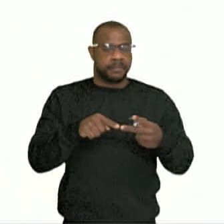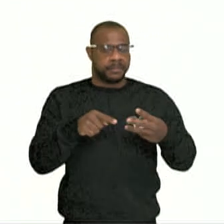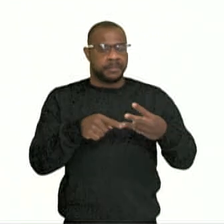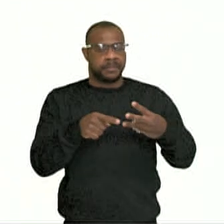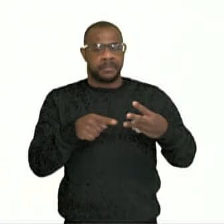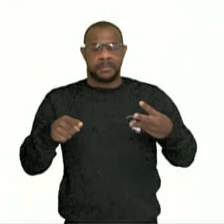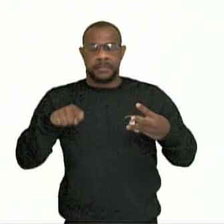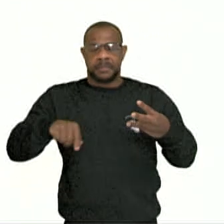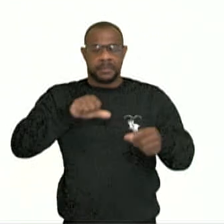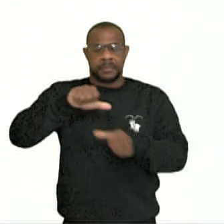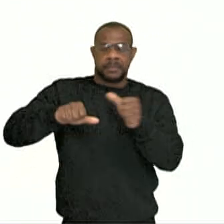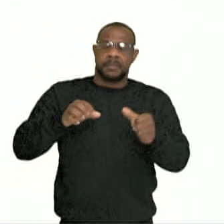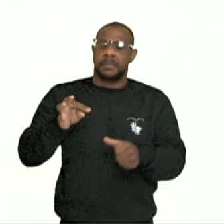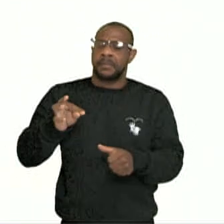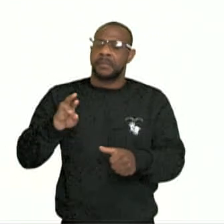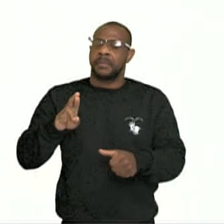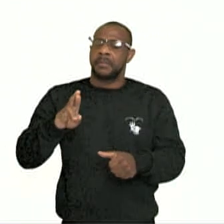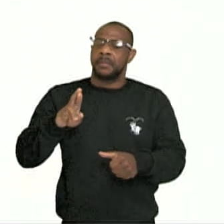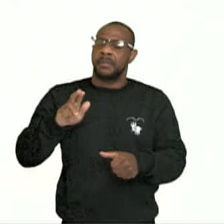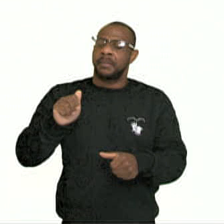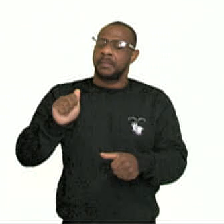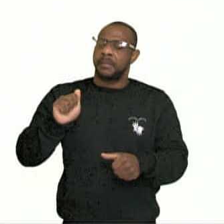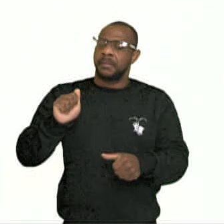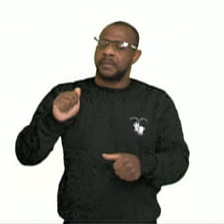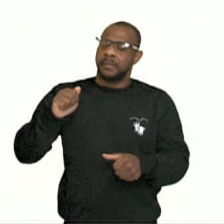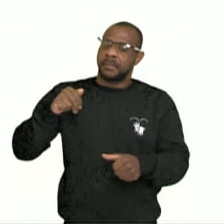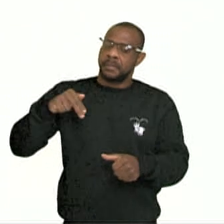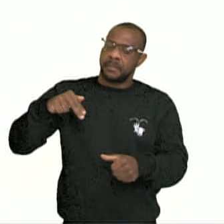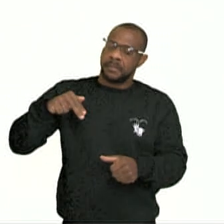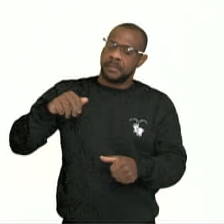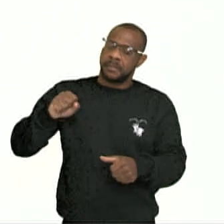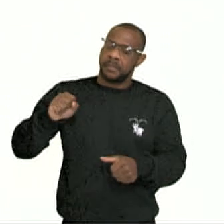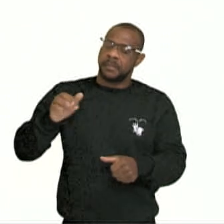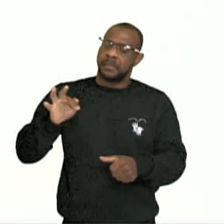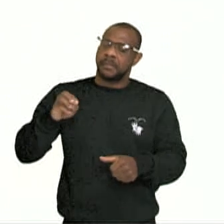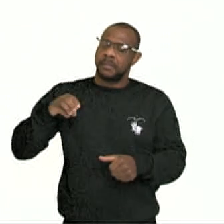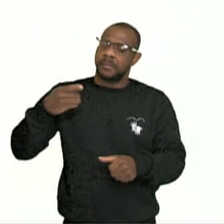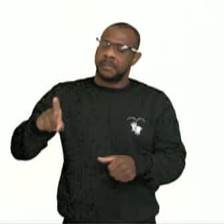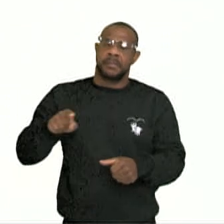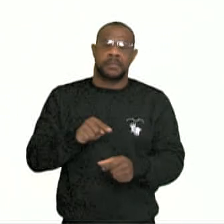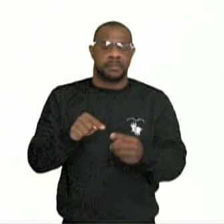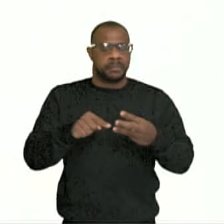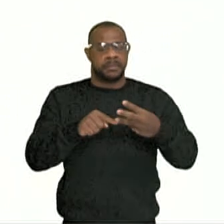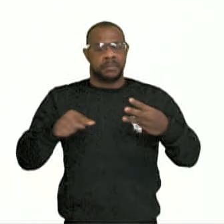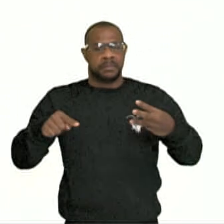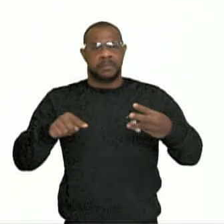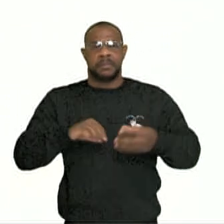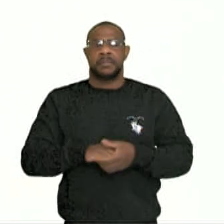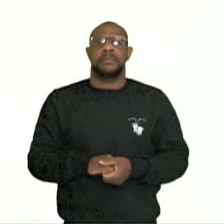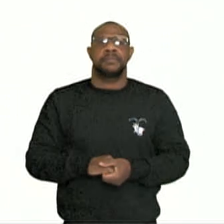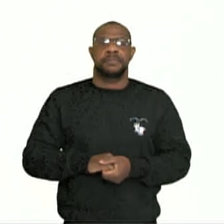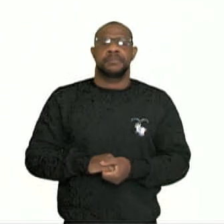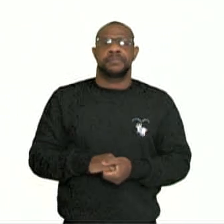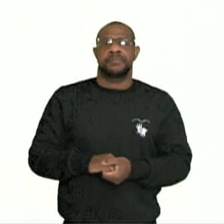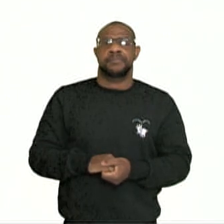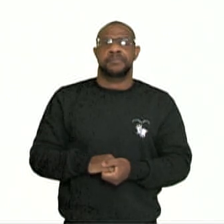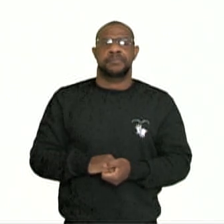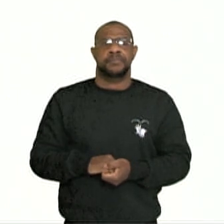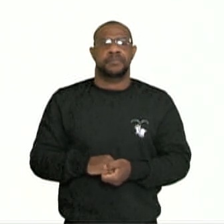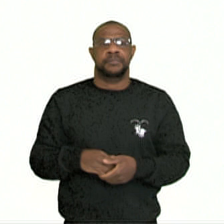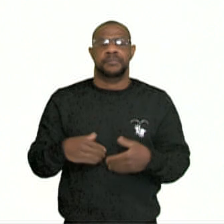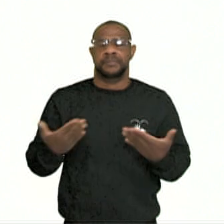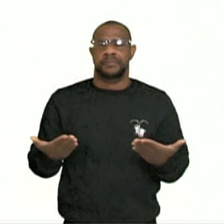a transformação da sedimentar ou da ígnea. Isso mesmo, você acertou a atividade. Gostei de